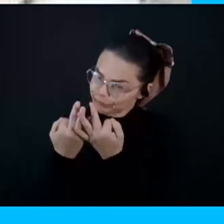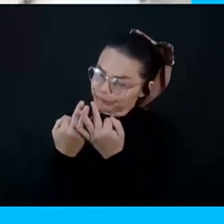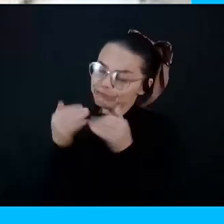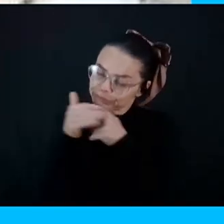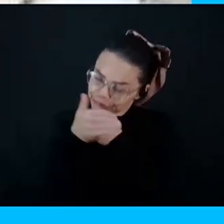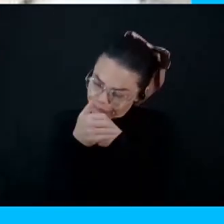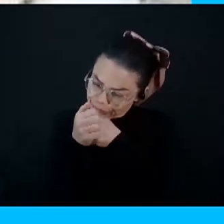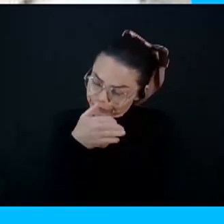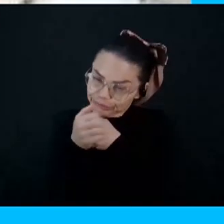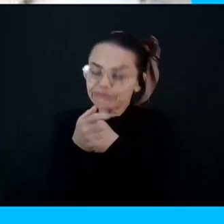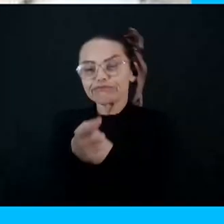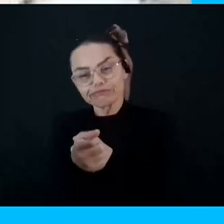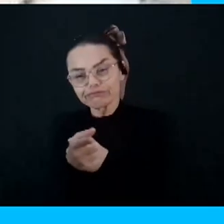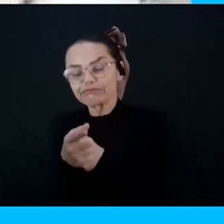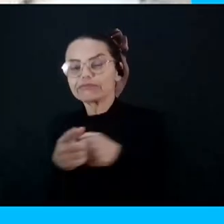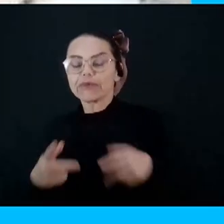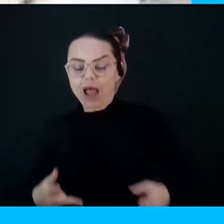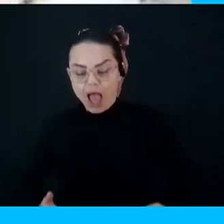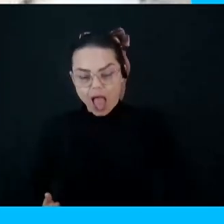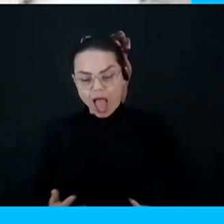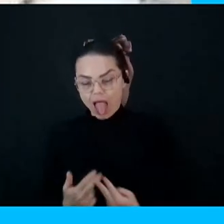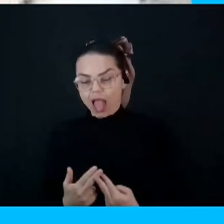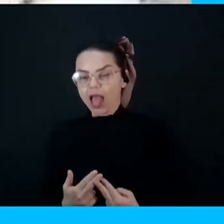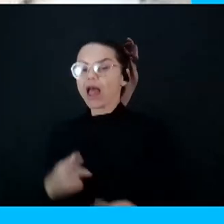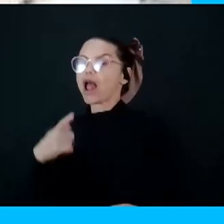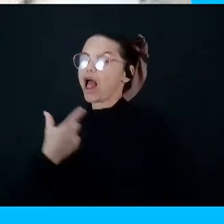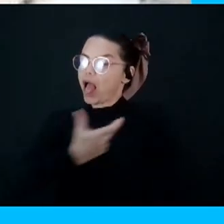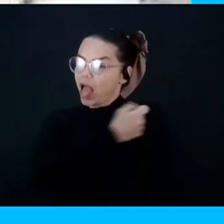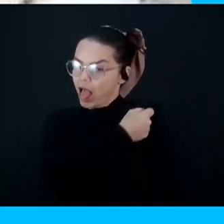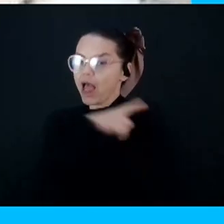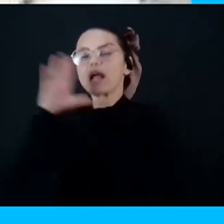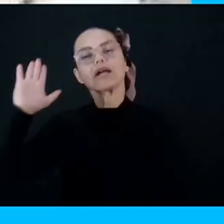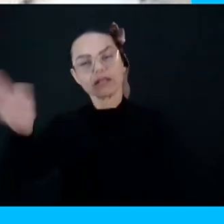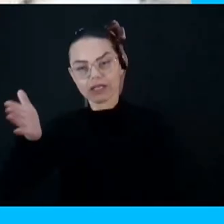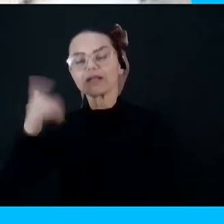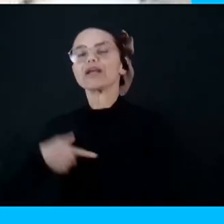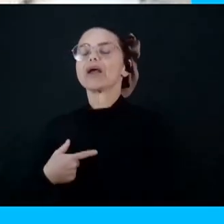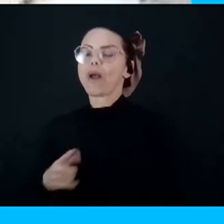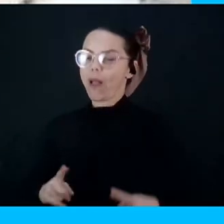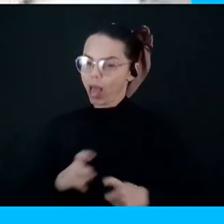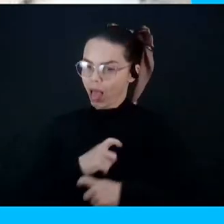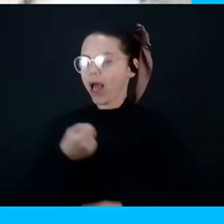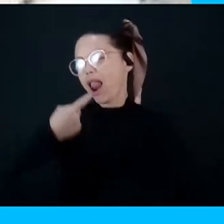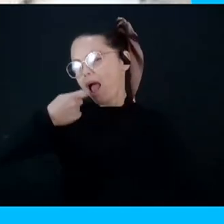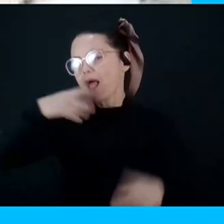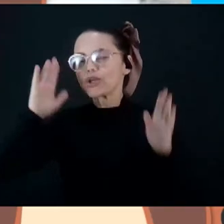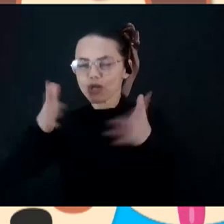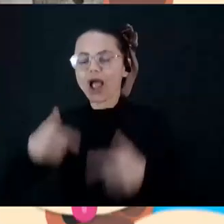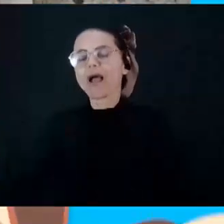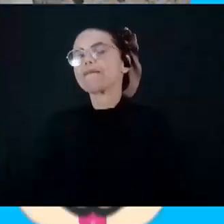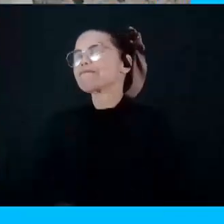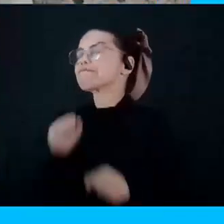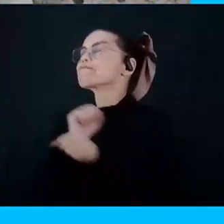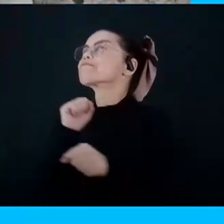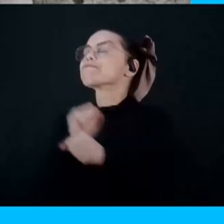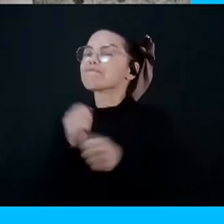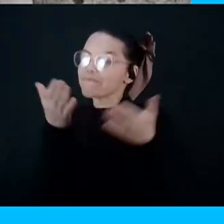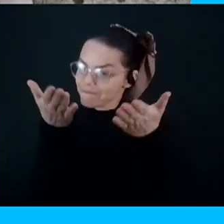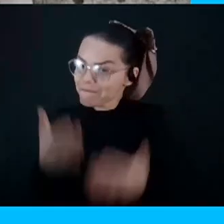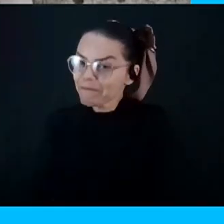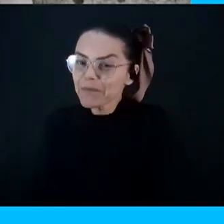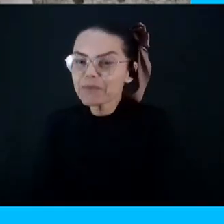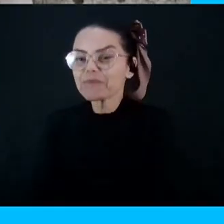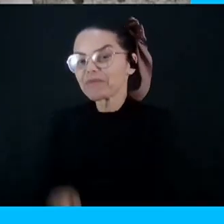Ela é castrada, vacinada e está vermifugada, aguardando por você. A